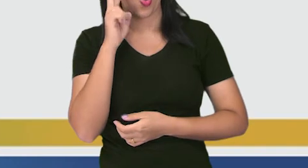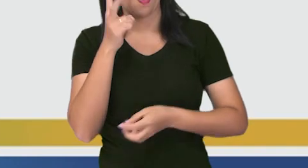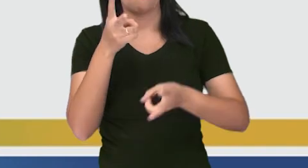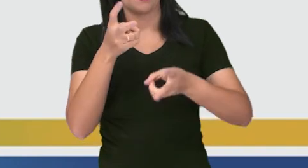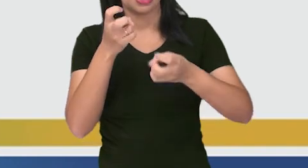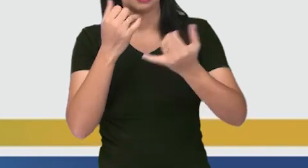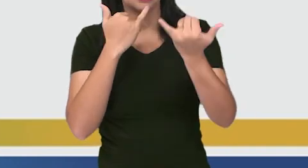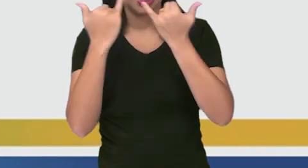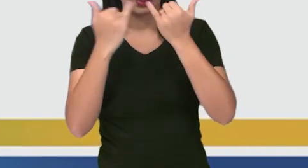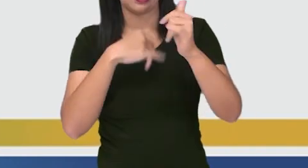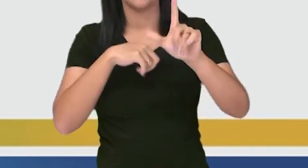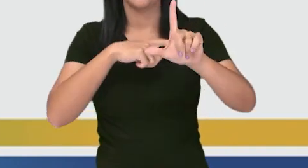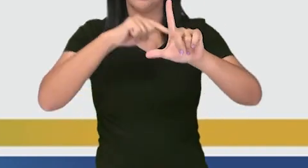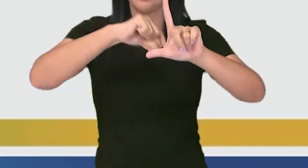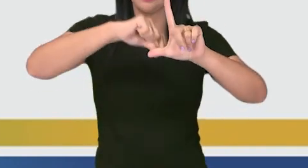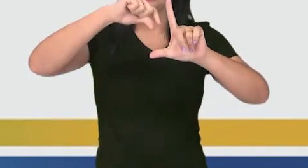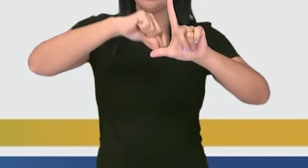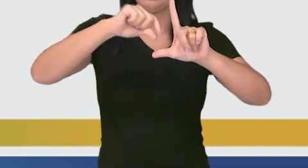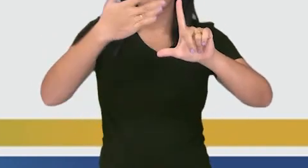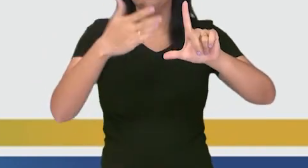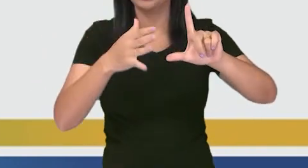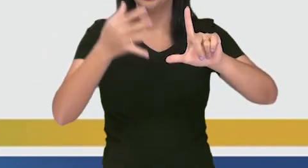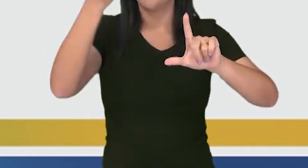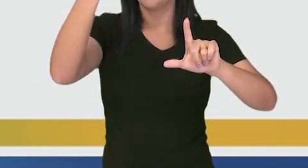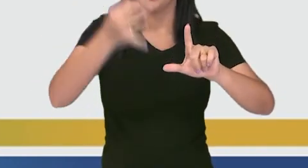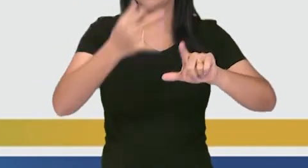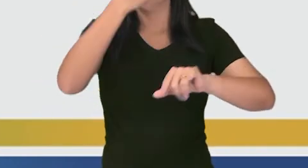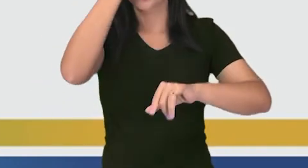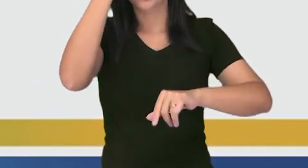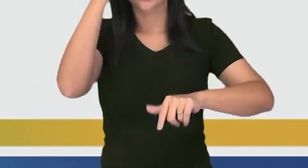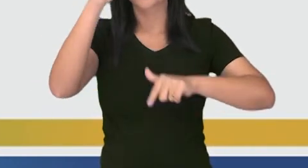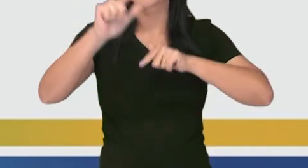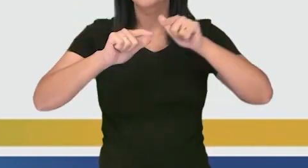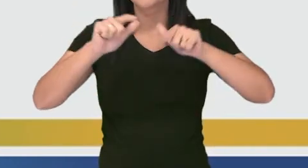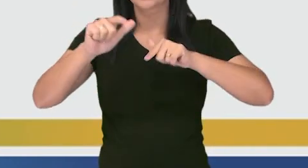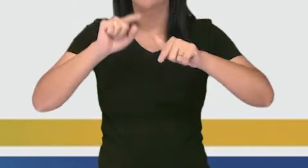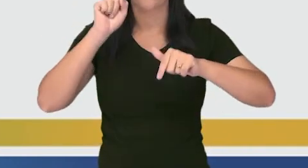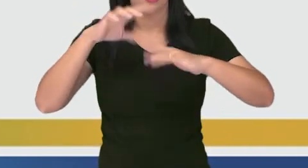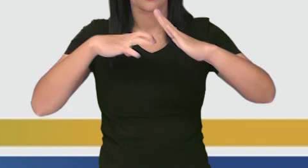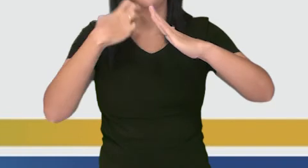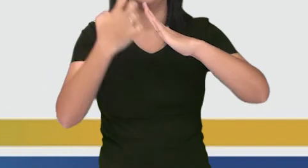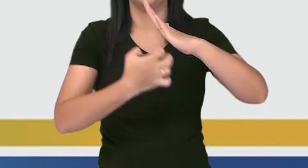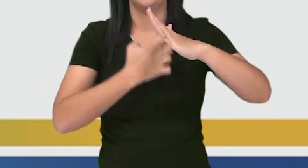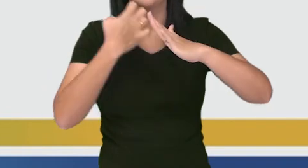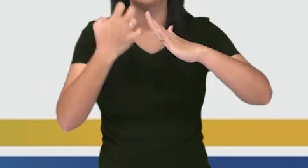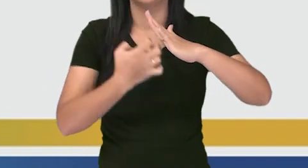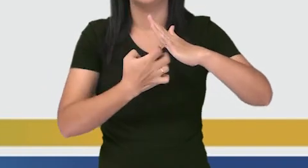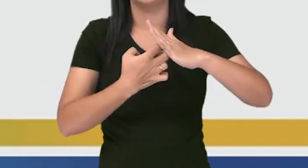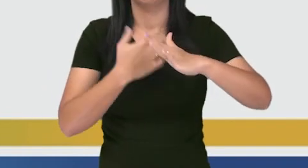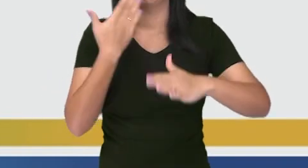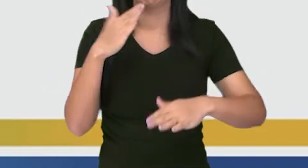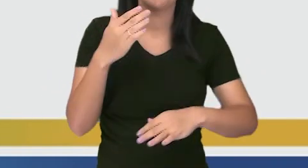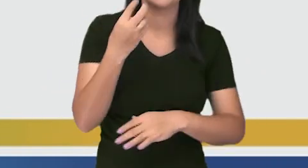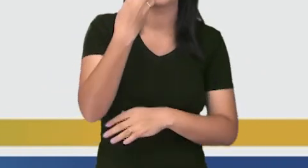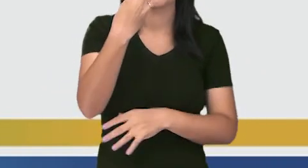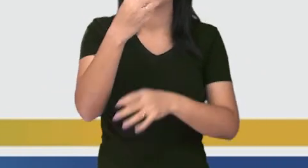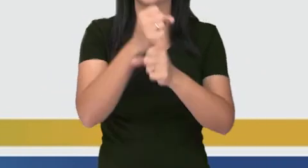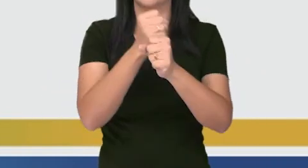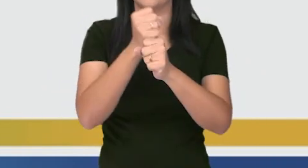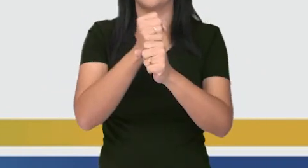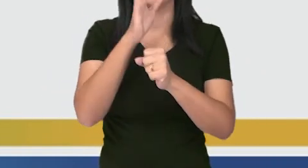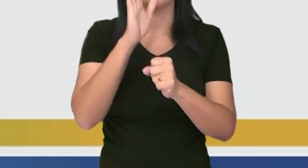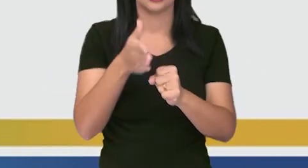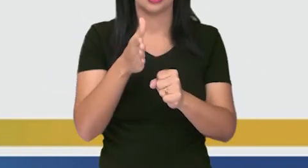as informações do gráfico a porcentagem de funcionários que trabalham nessa empresa há pelo menos